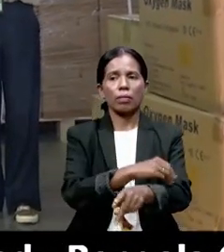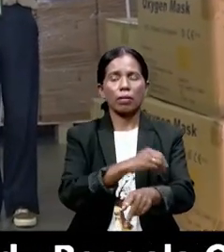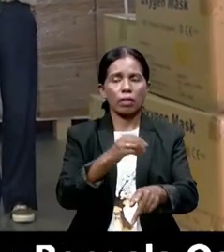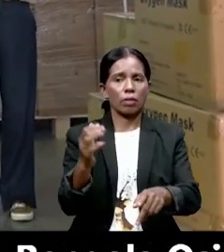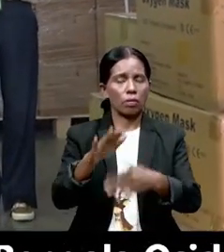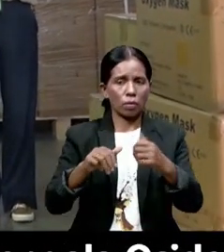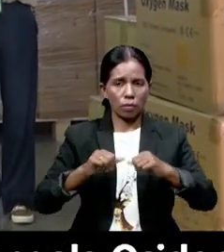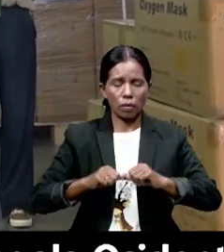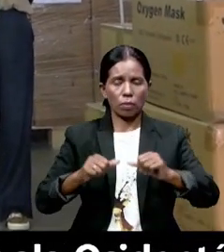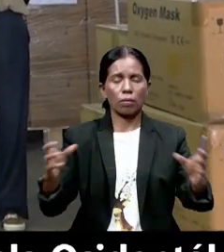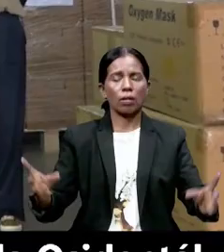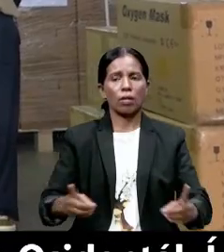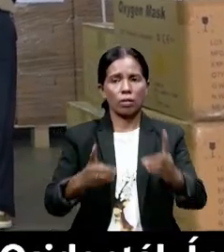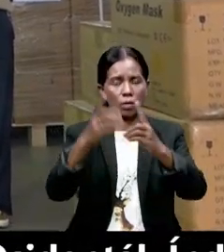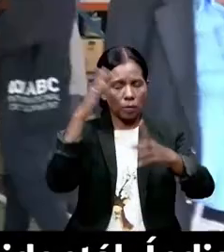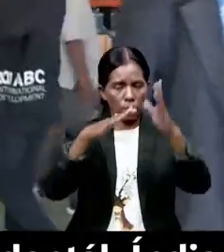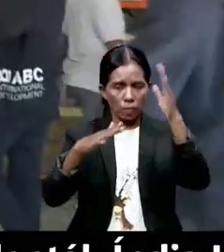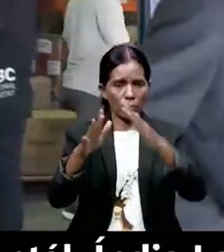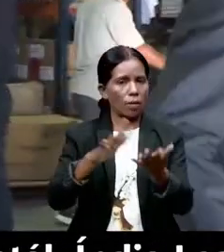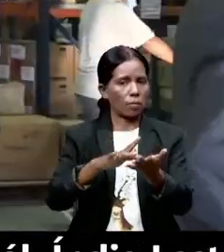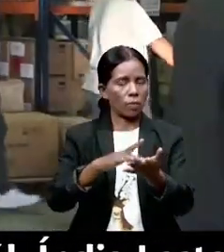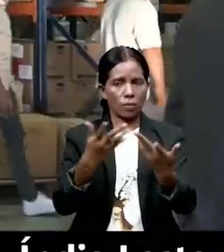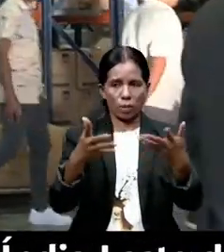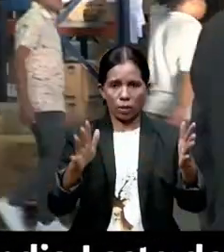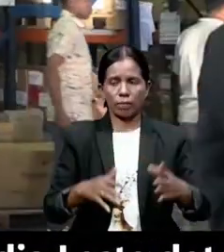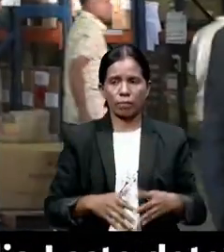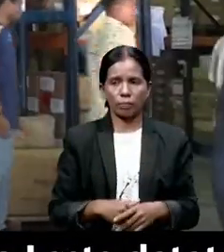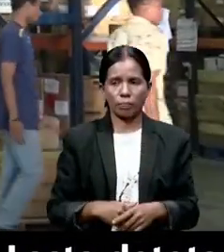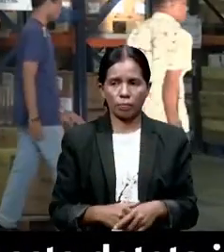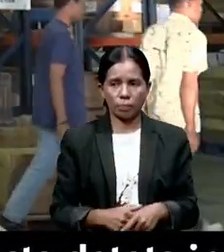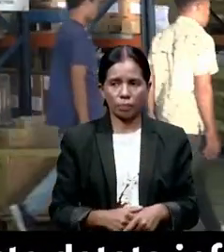continua enfrenta problema falta em Morocco. Assim, a Lola, João Carlos, GMN.